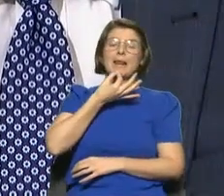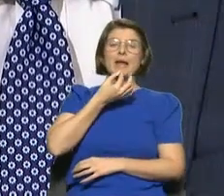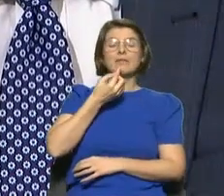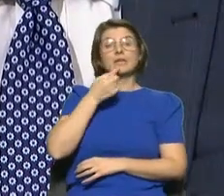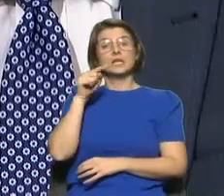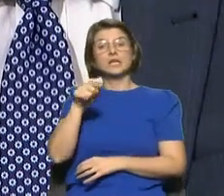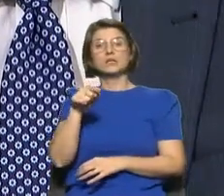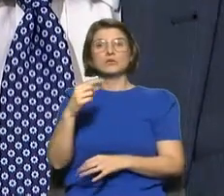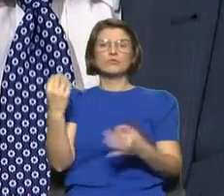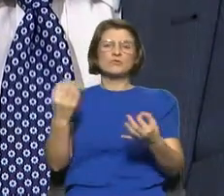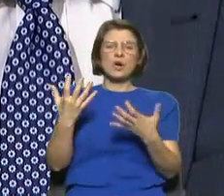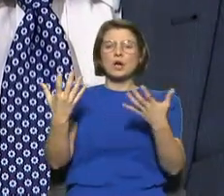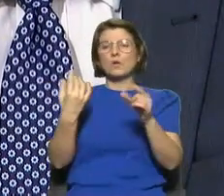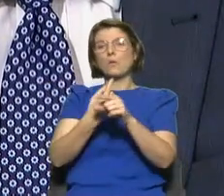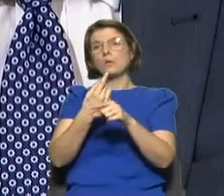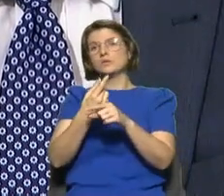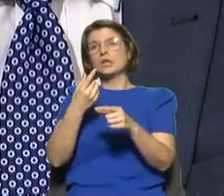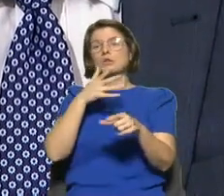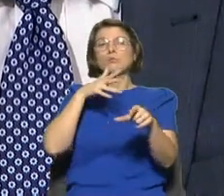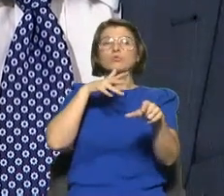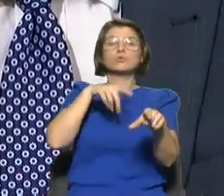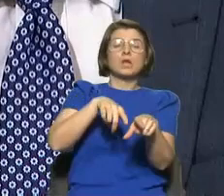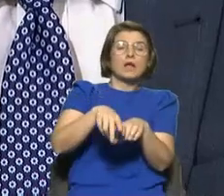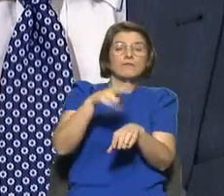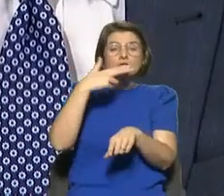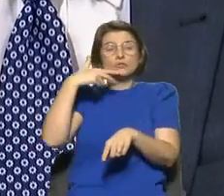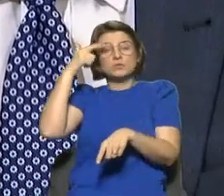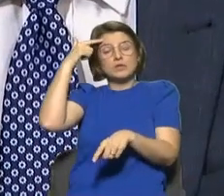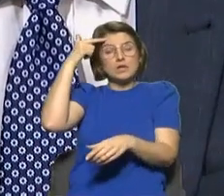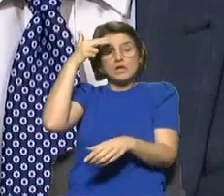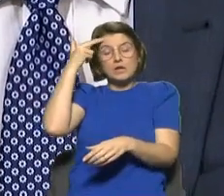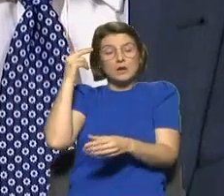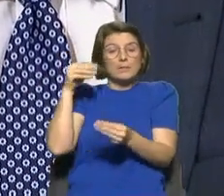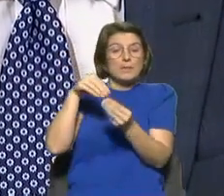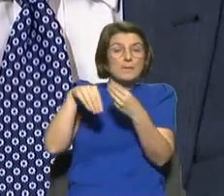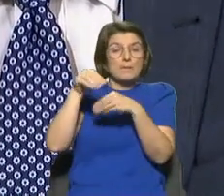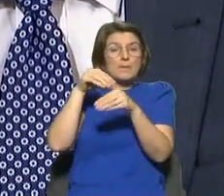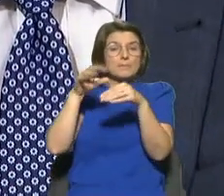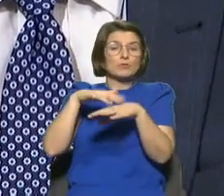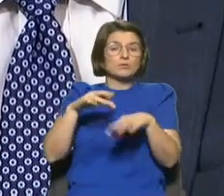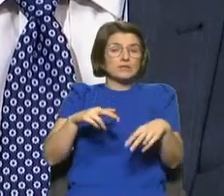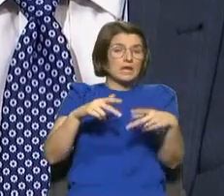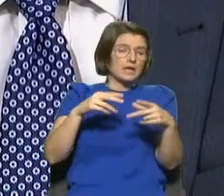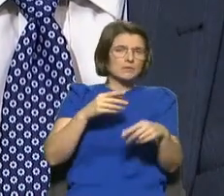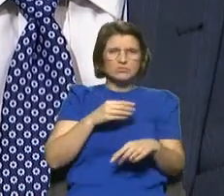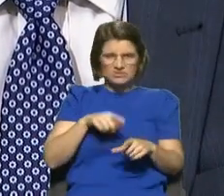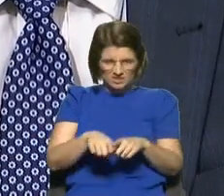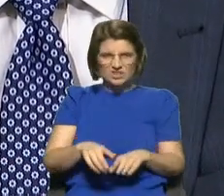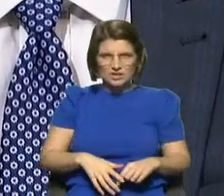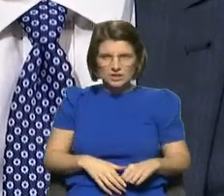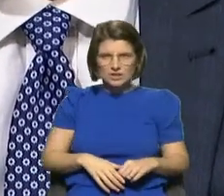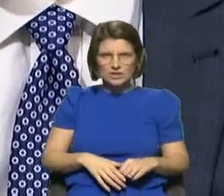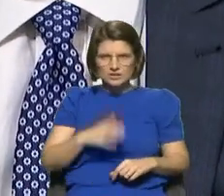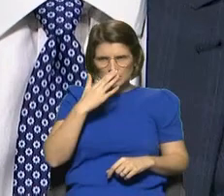corresponde a uma maquinação do deputado Vasco Cordeiro para cusa da sua carreira política Mas você acha que se eu tivesse